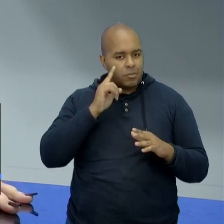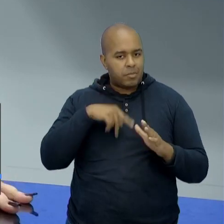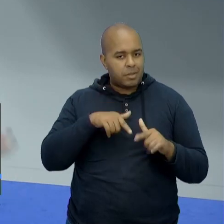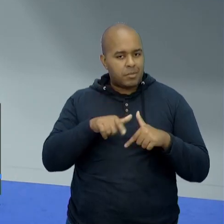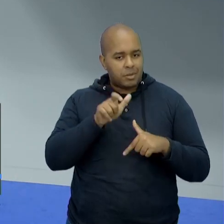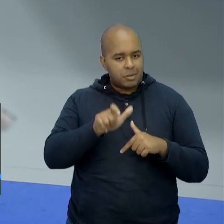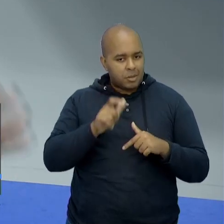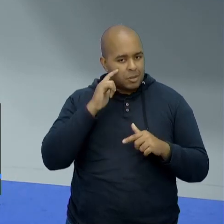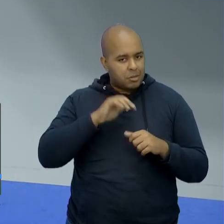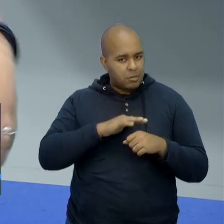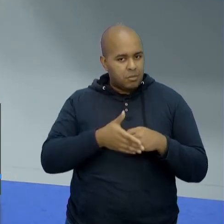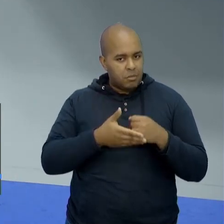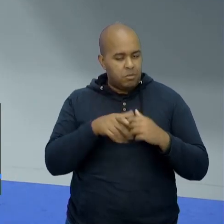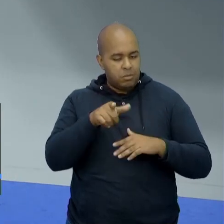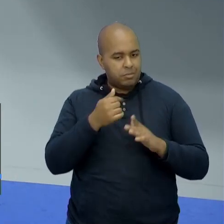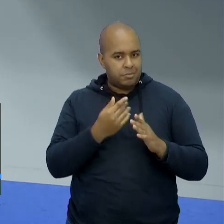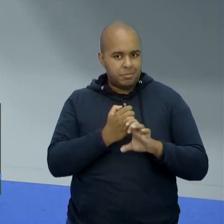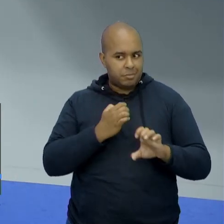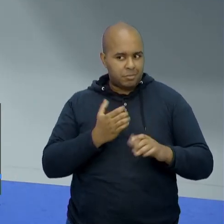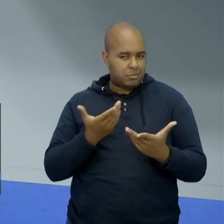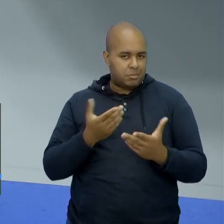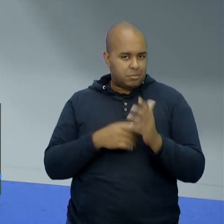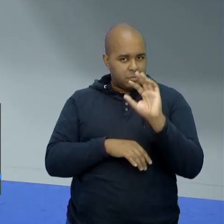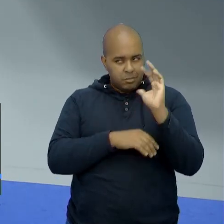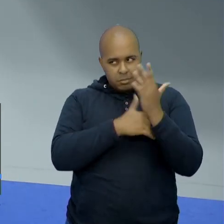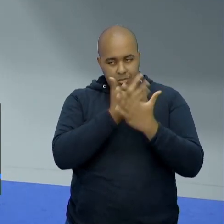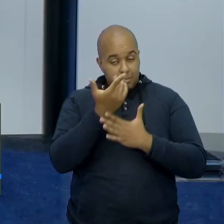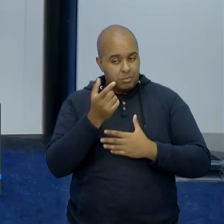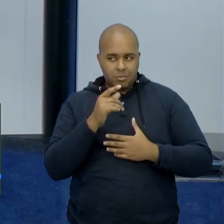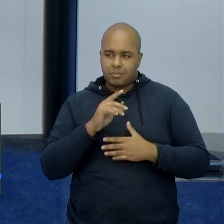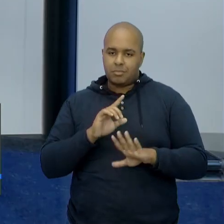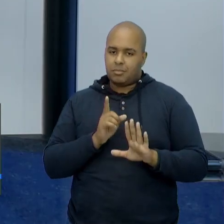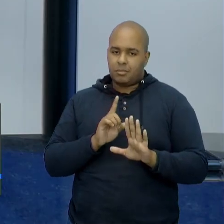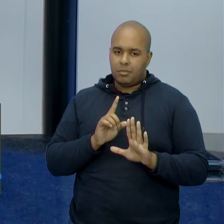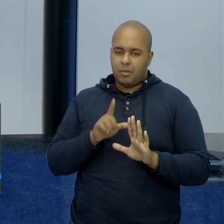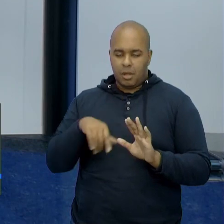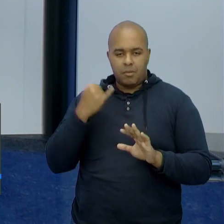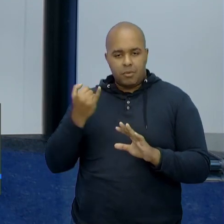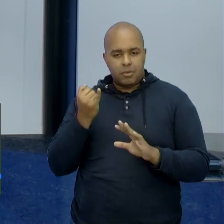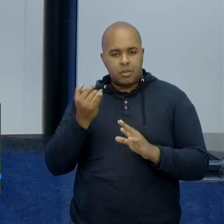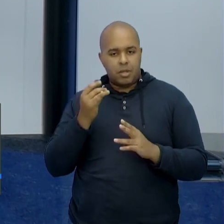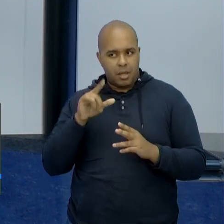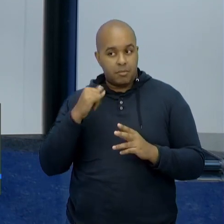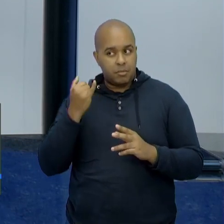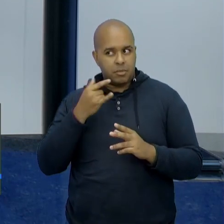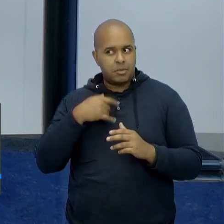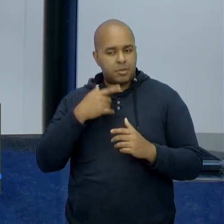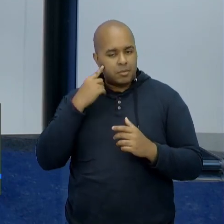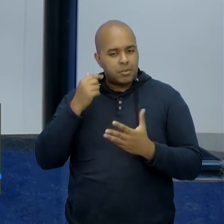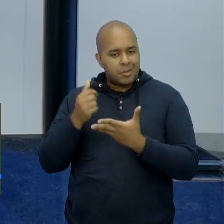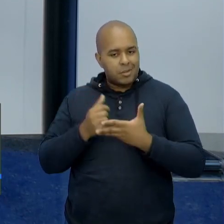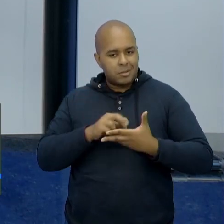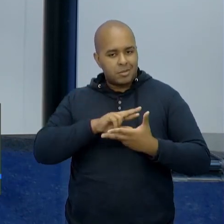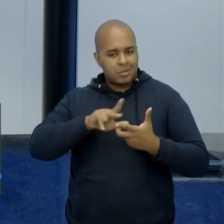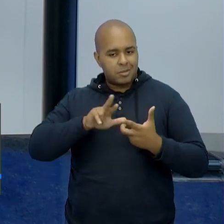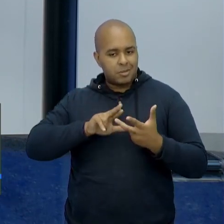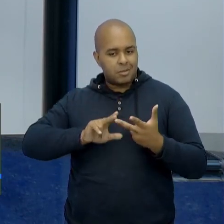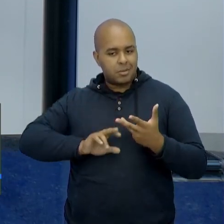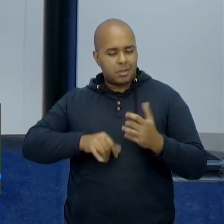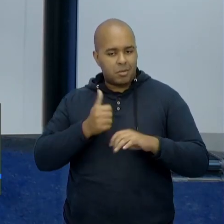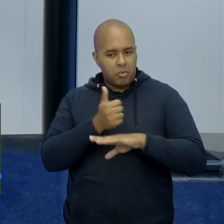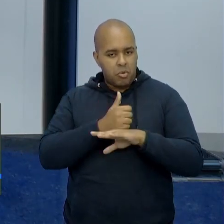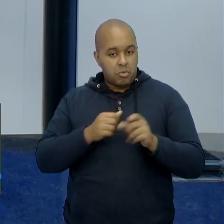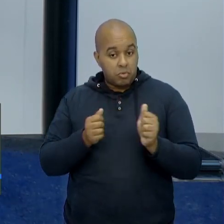trabalhar com sustentabilidade você precisa ser engenheiro ambiental, por exemplo. Não. É importante realmente trazer vários